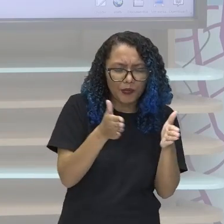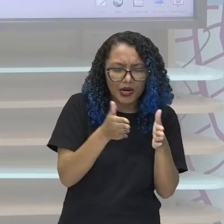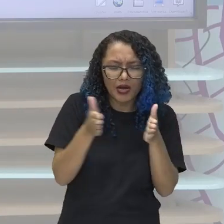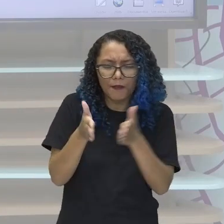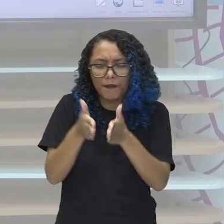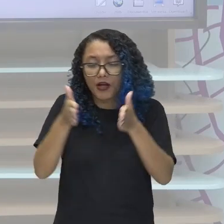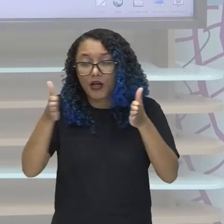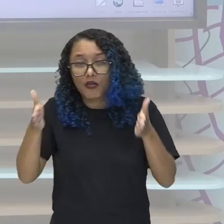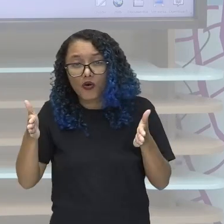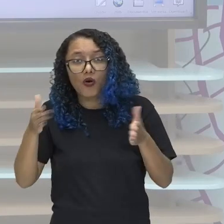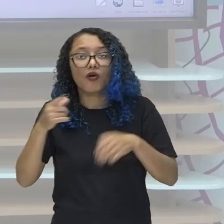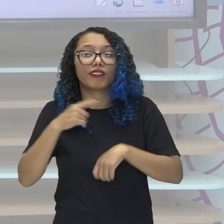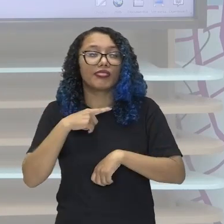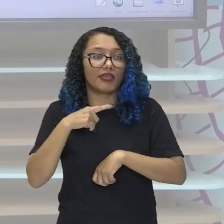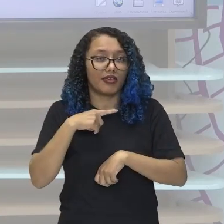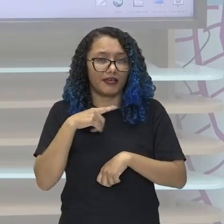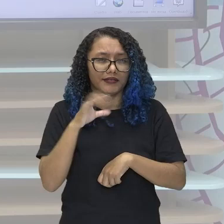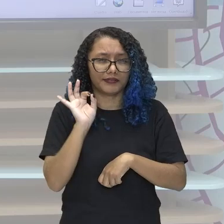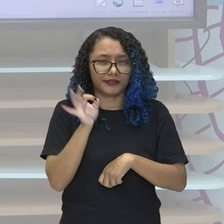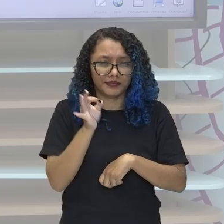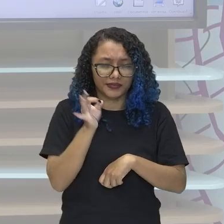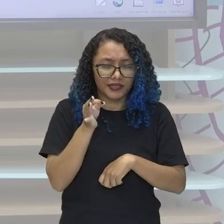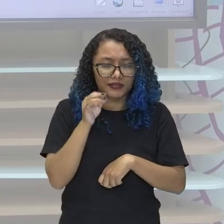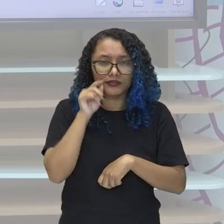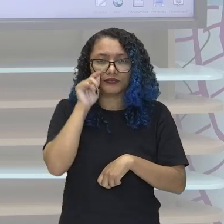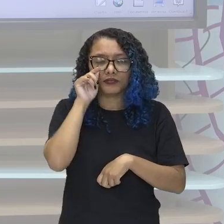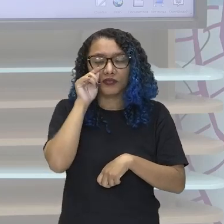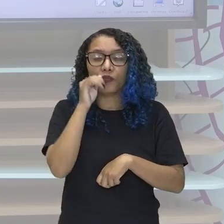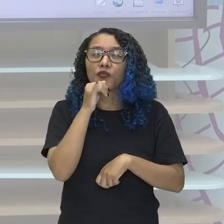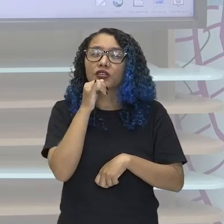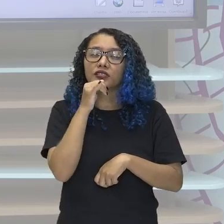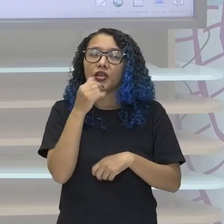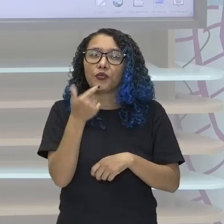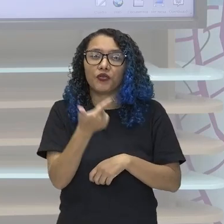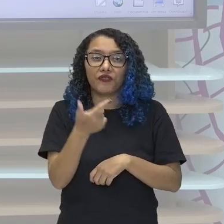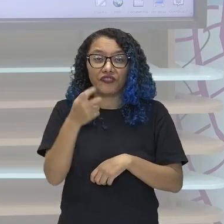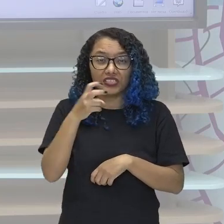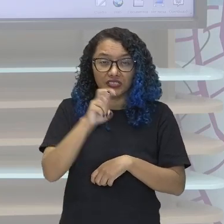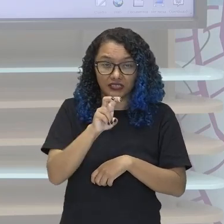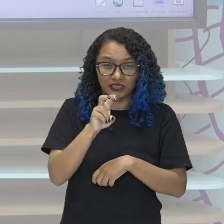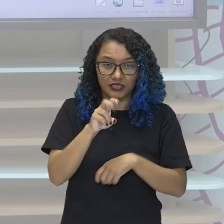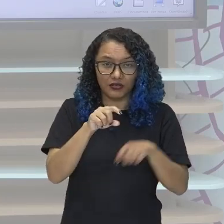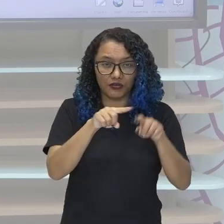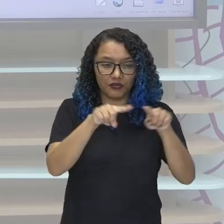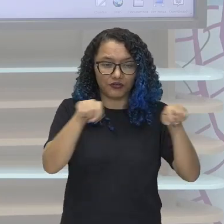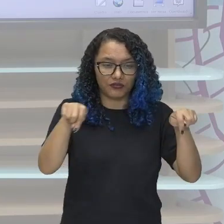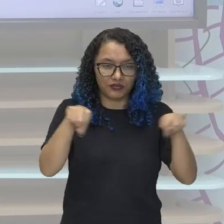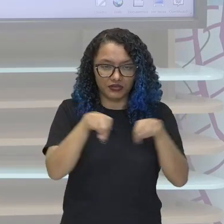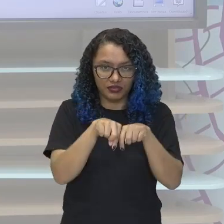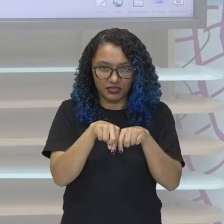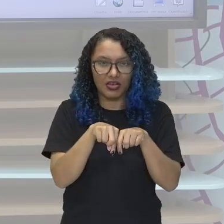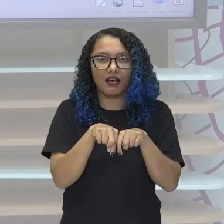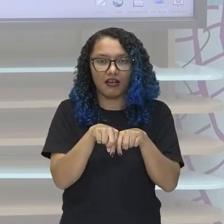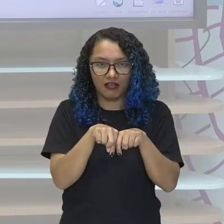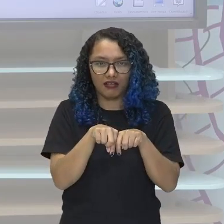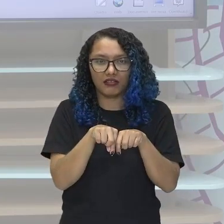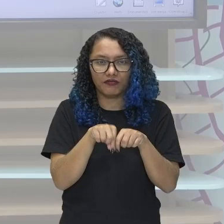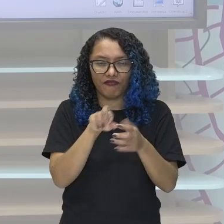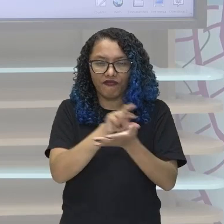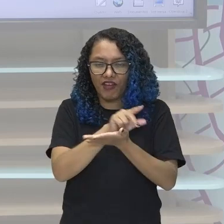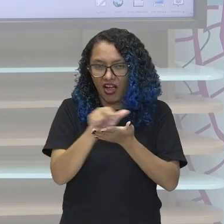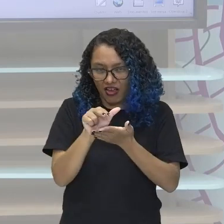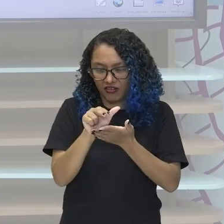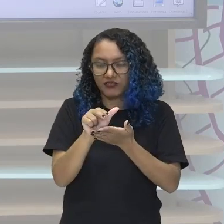Então, em uma escola, existem, digamos, 25 salas entre salas grandes e salas